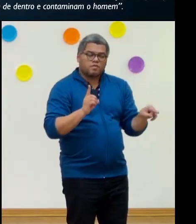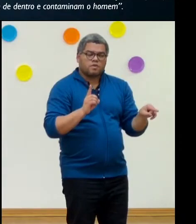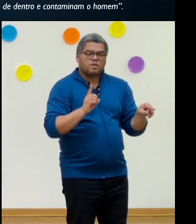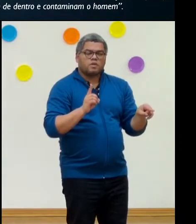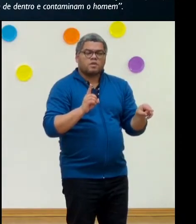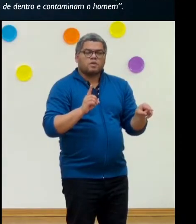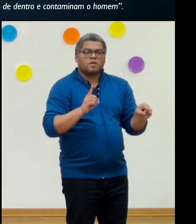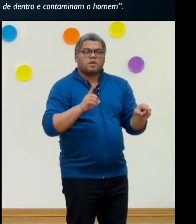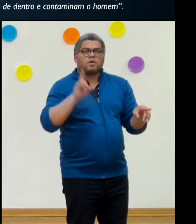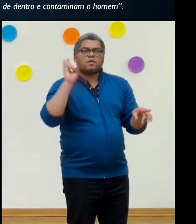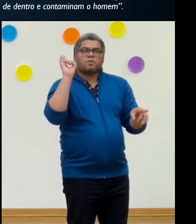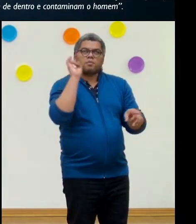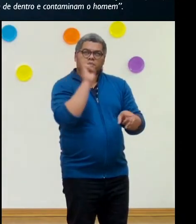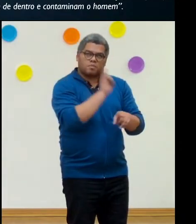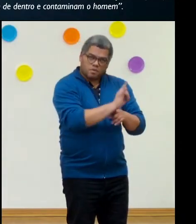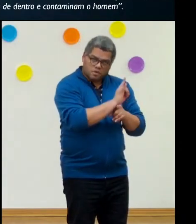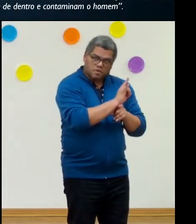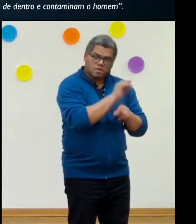mentiu, matou.